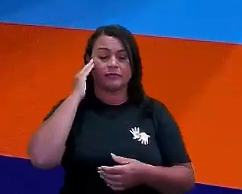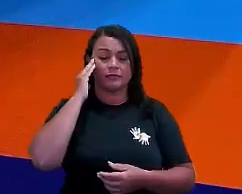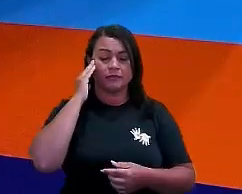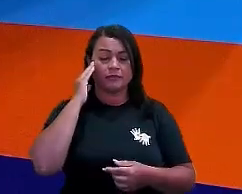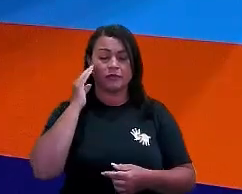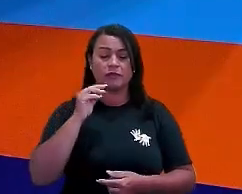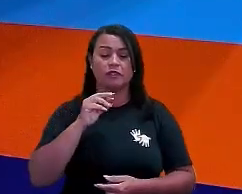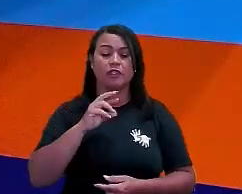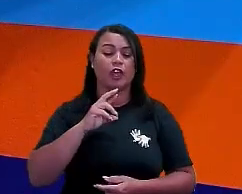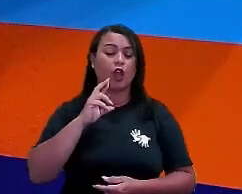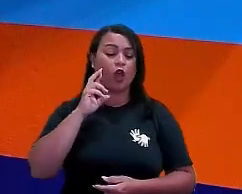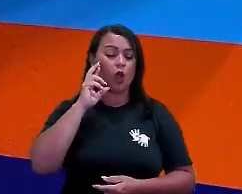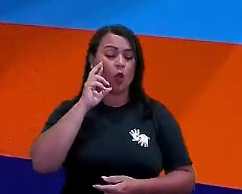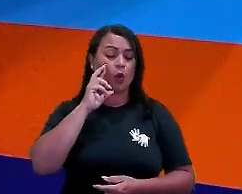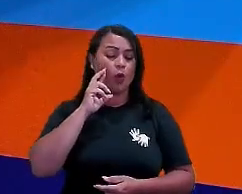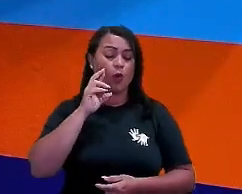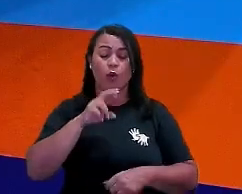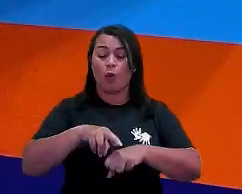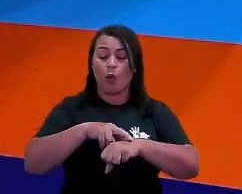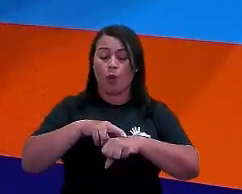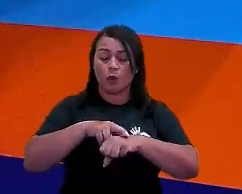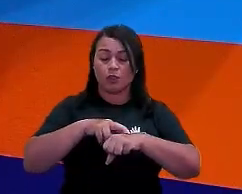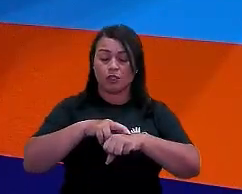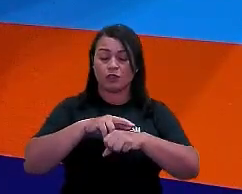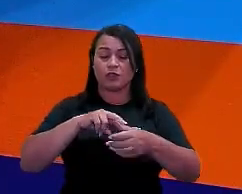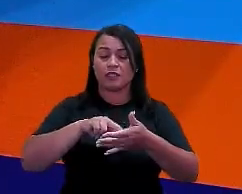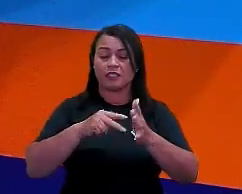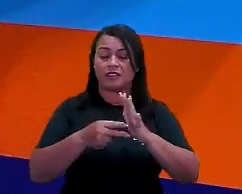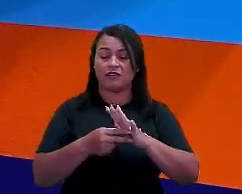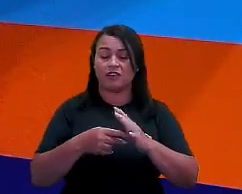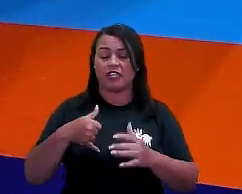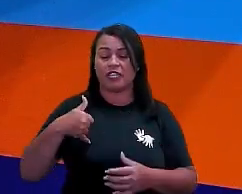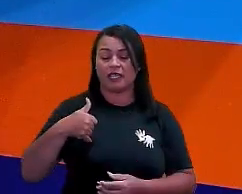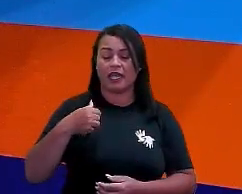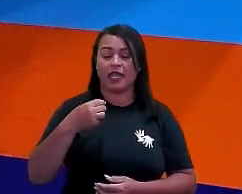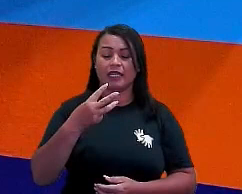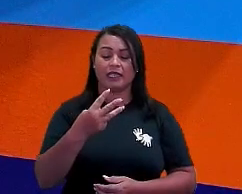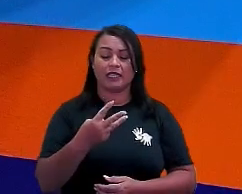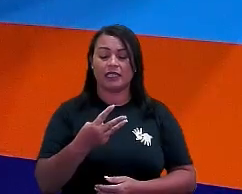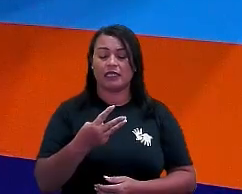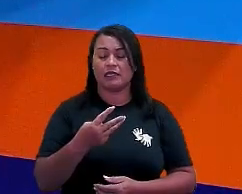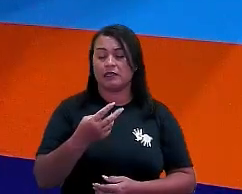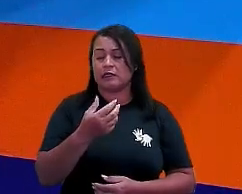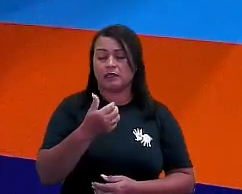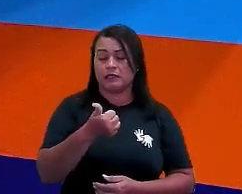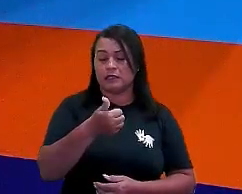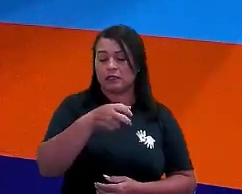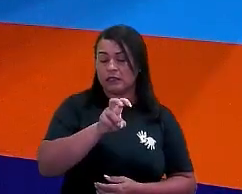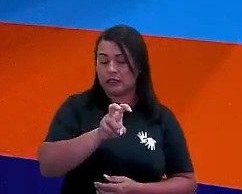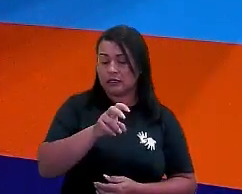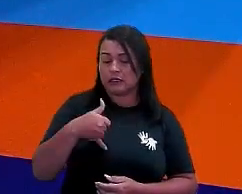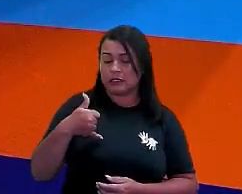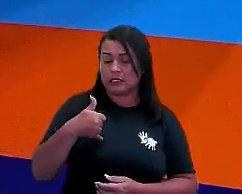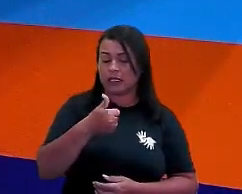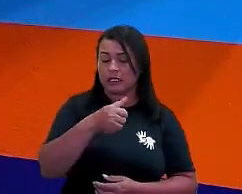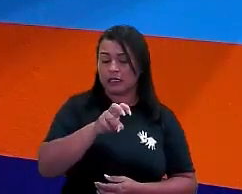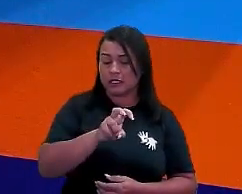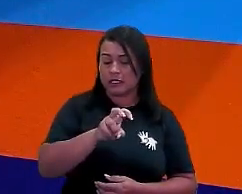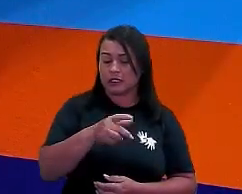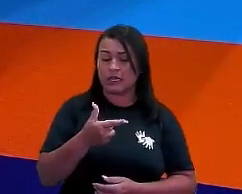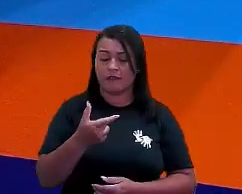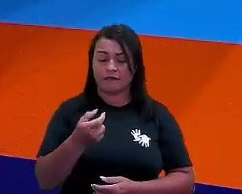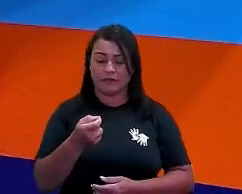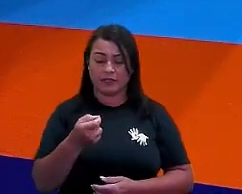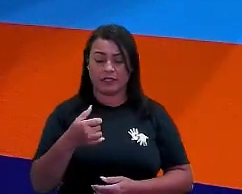O roxinho significa que são pessoas que têm entre 15 e 20 anos. Tá? O